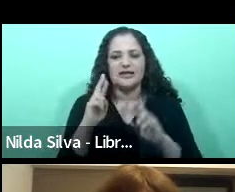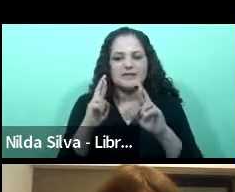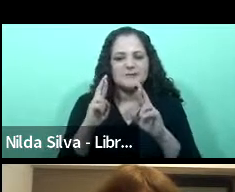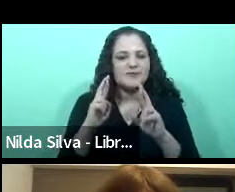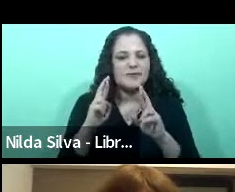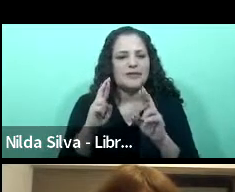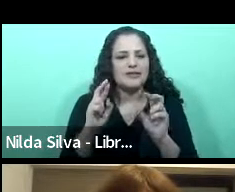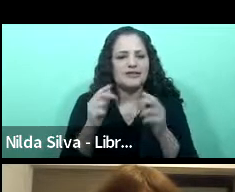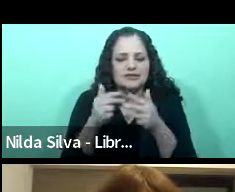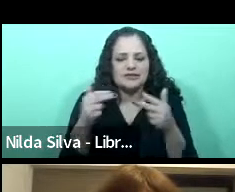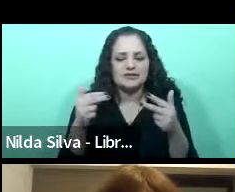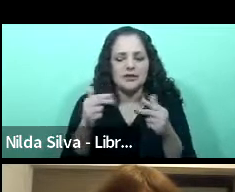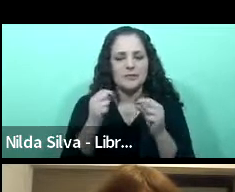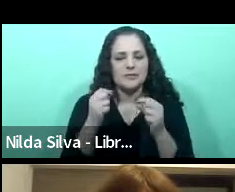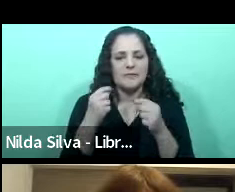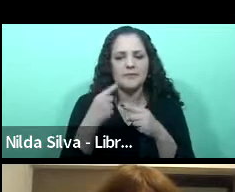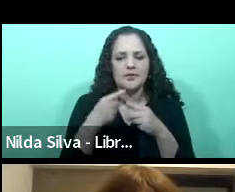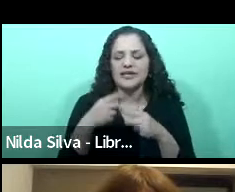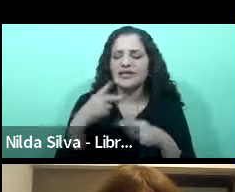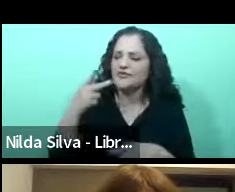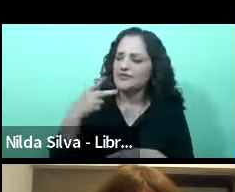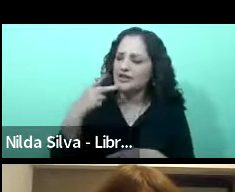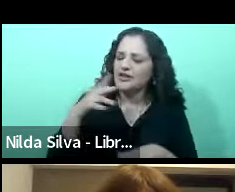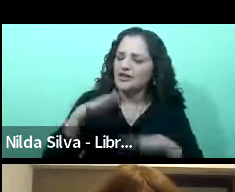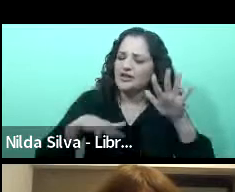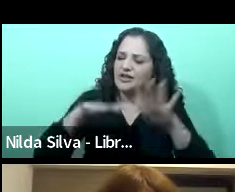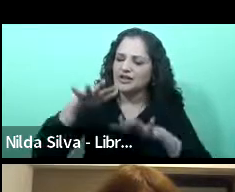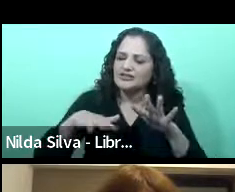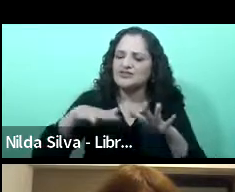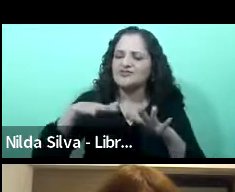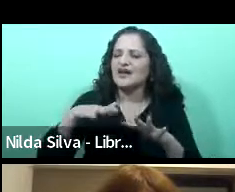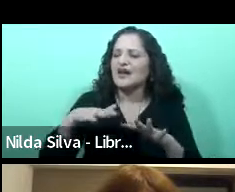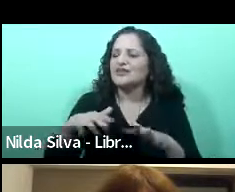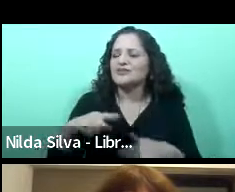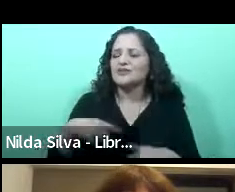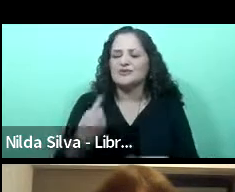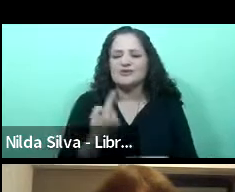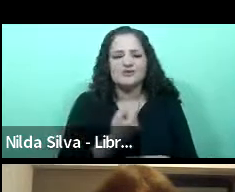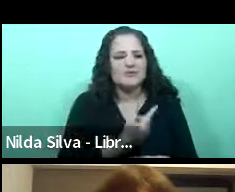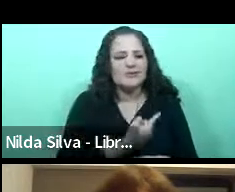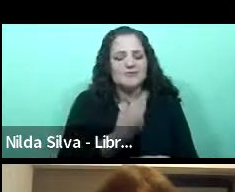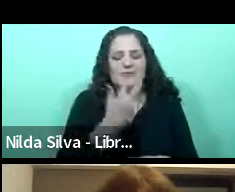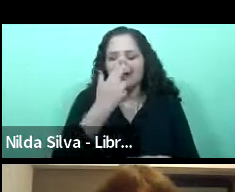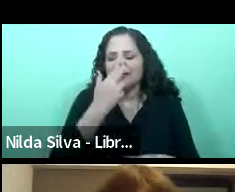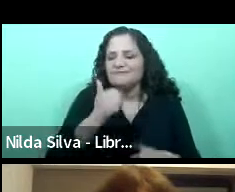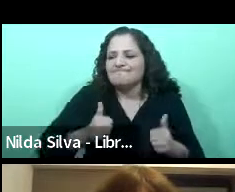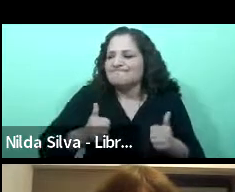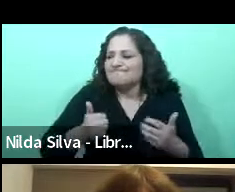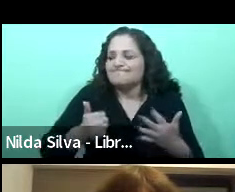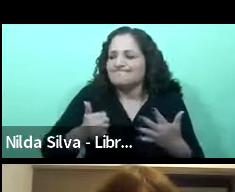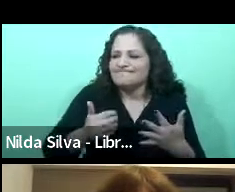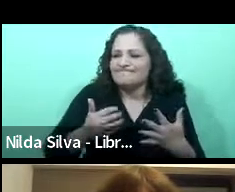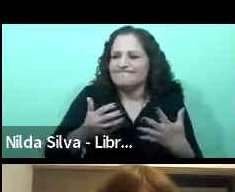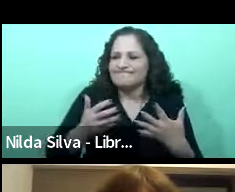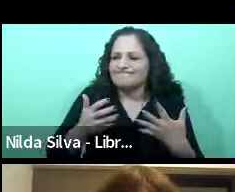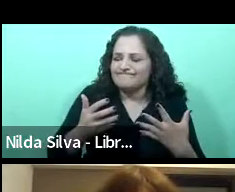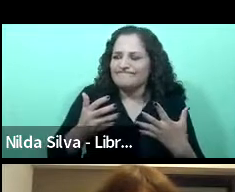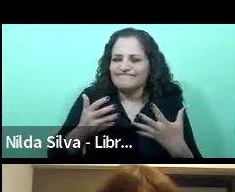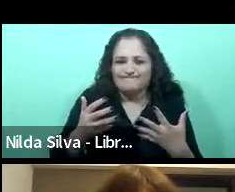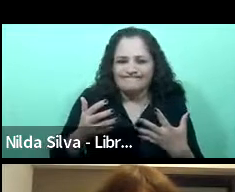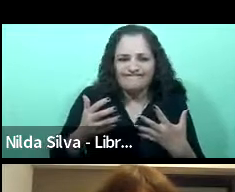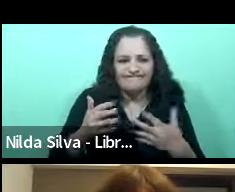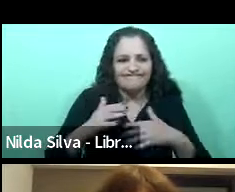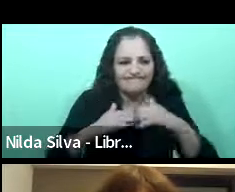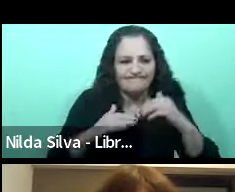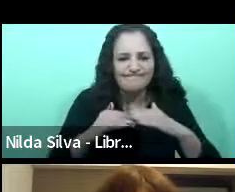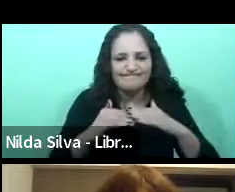às vezes, a gente fica tão imobilizado, né, frente a tanta dificuldade,